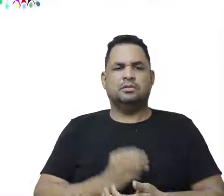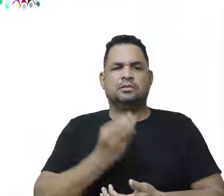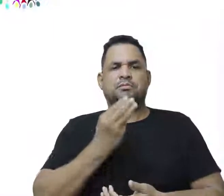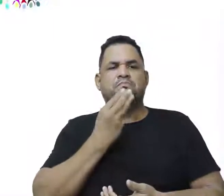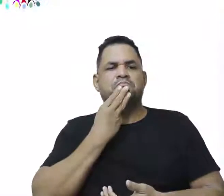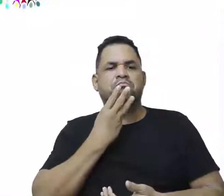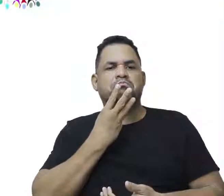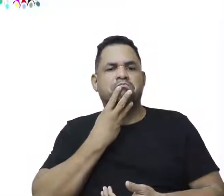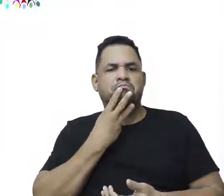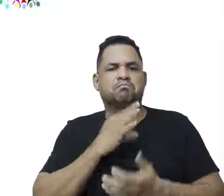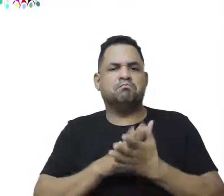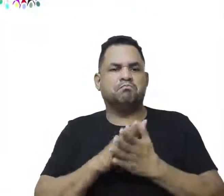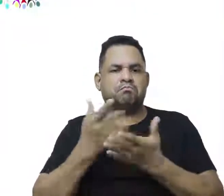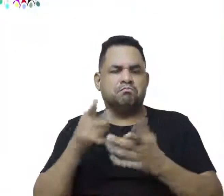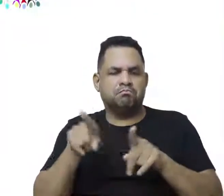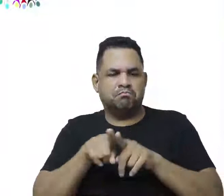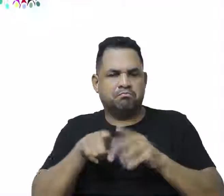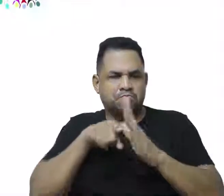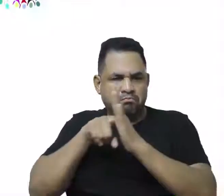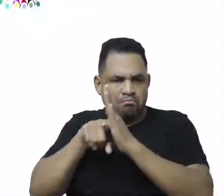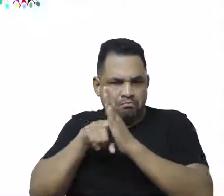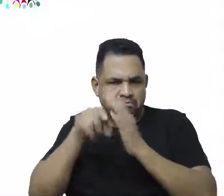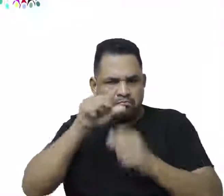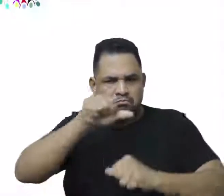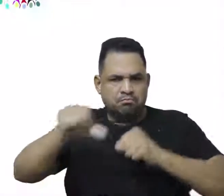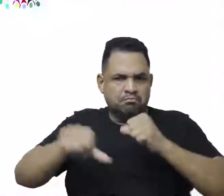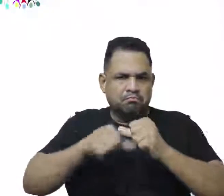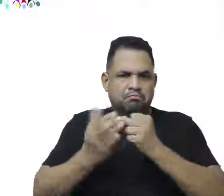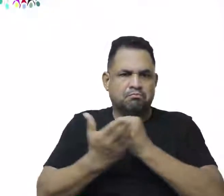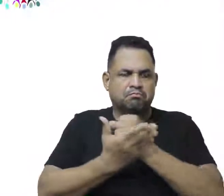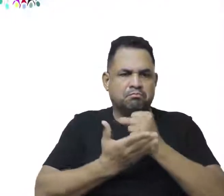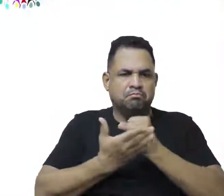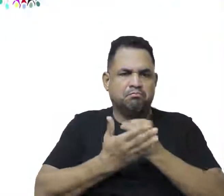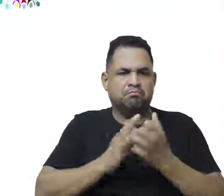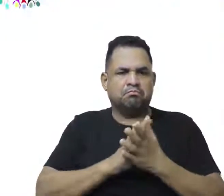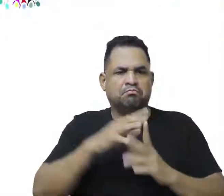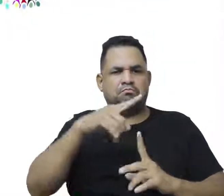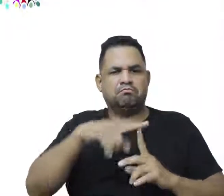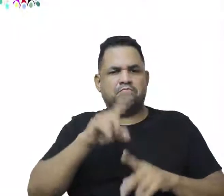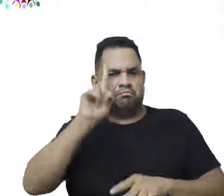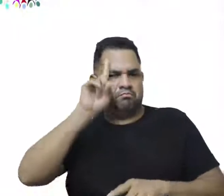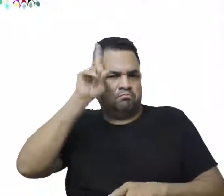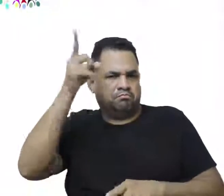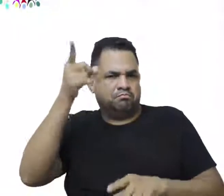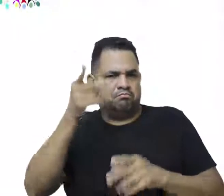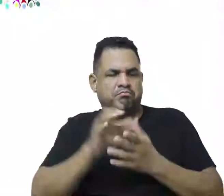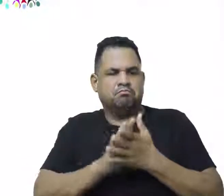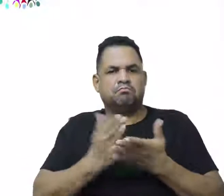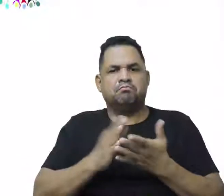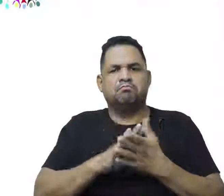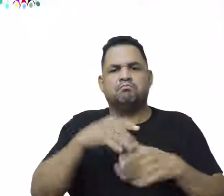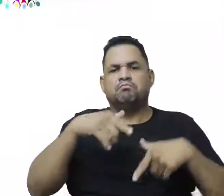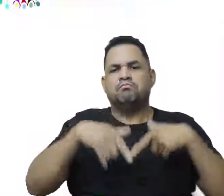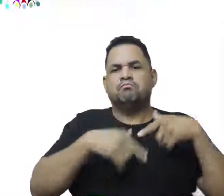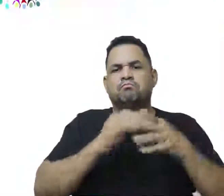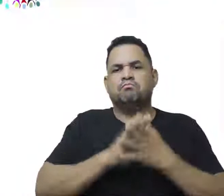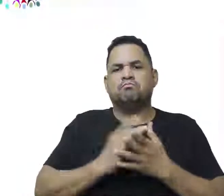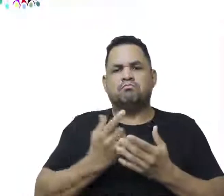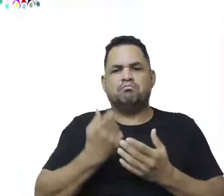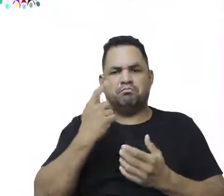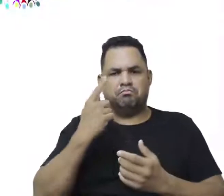então VB também analisou a mudança social com base em tipos ideais de ação e